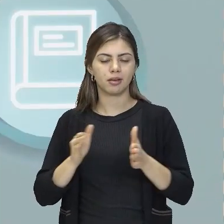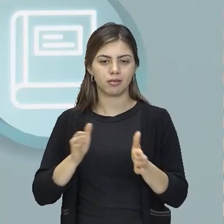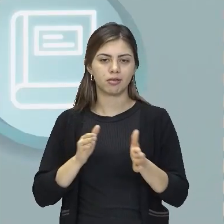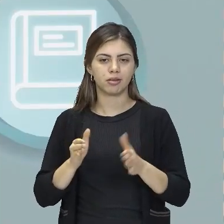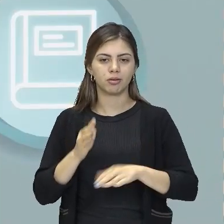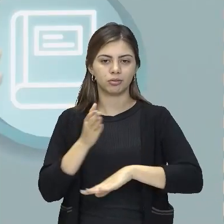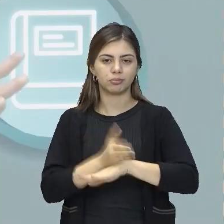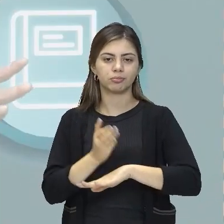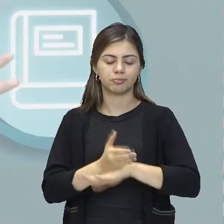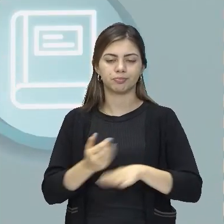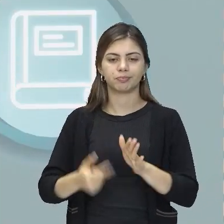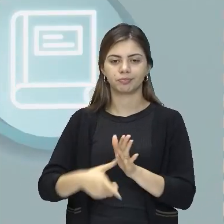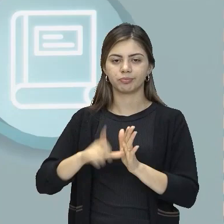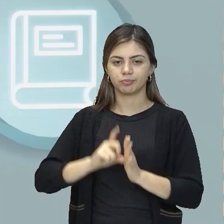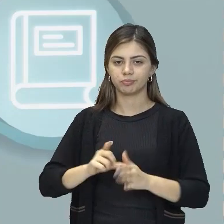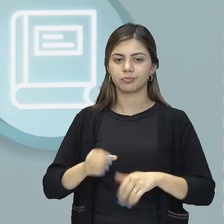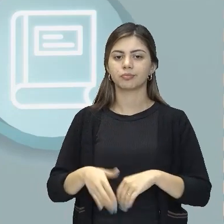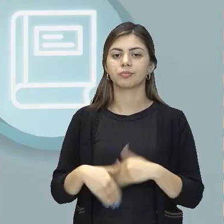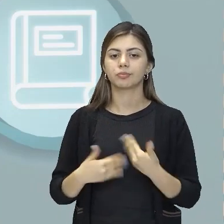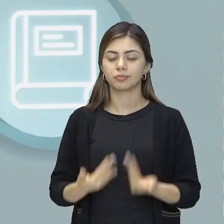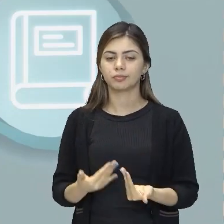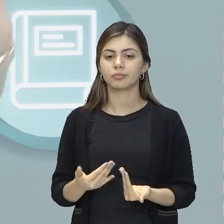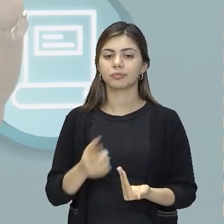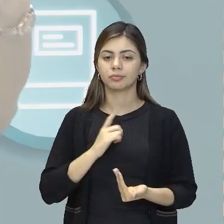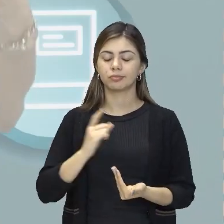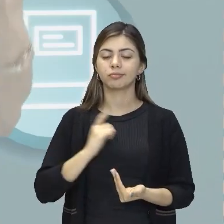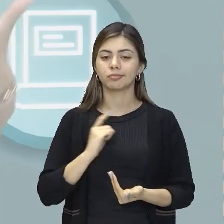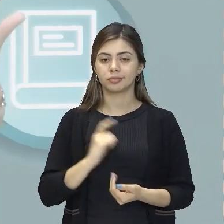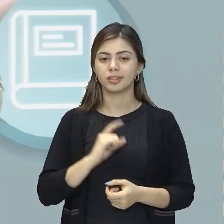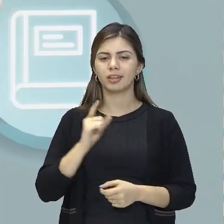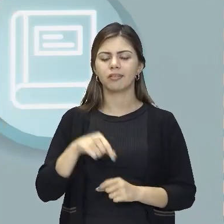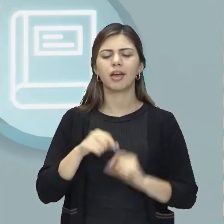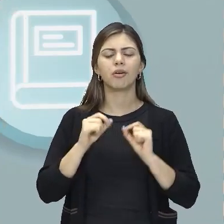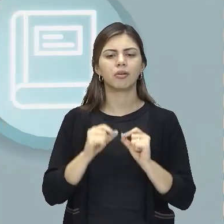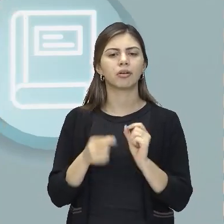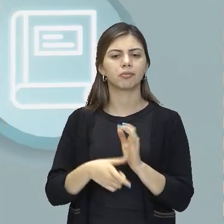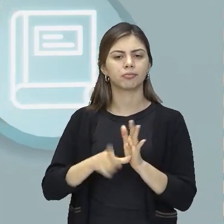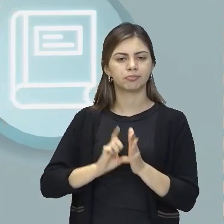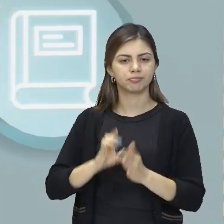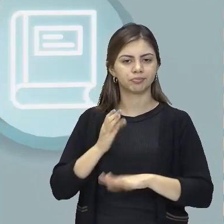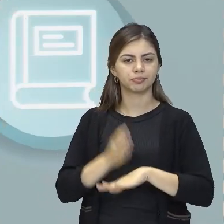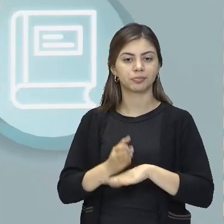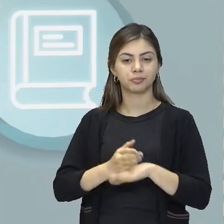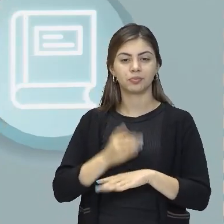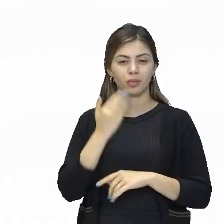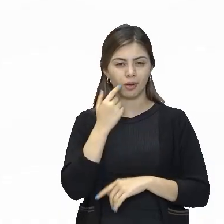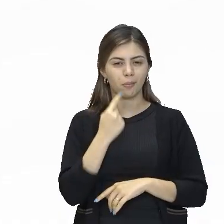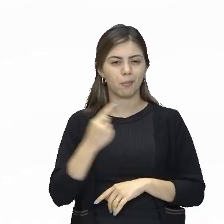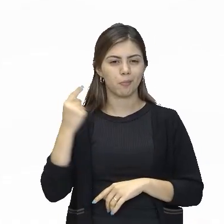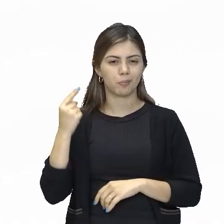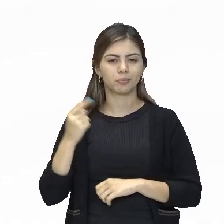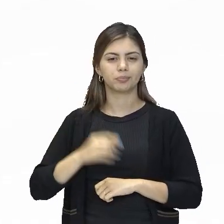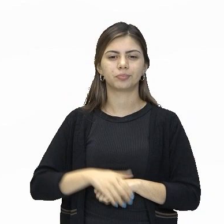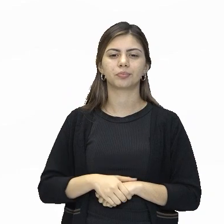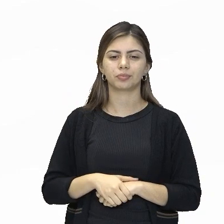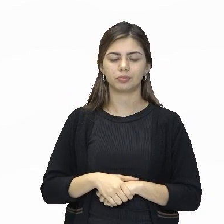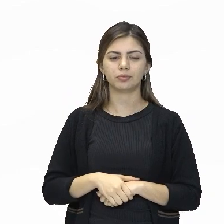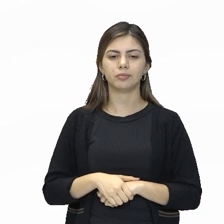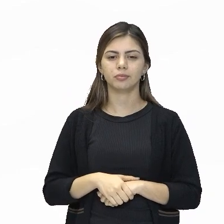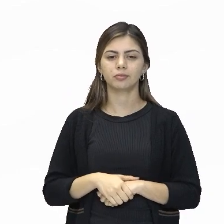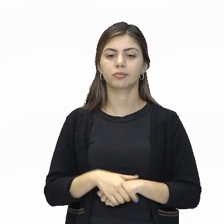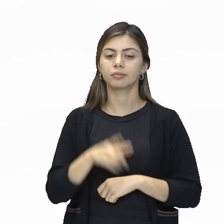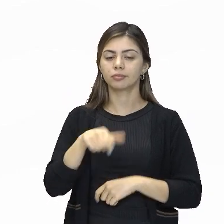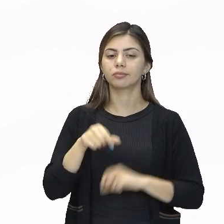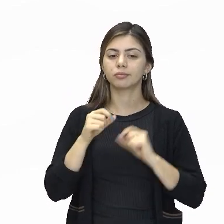pré-modernismo, tá? Então, aí teve esse pré-modernismo. E o que era o pré-modernismo? Vejam aí o que é o pré-modernismo. O pré-modernismo